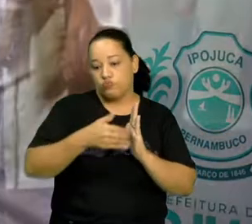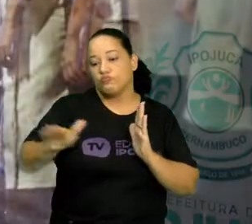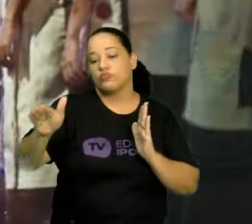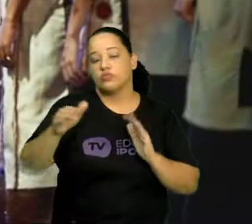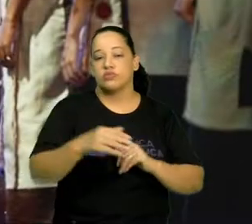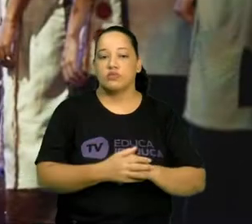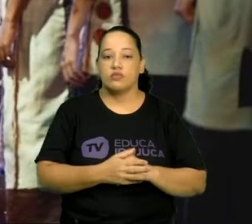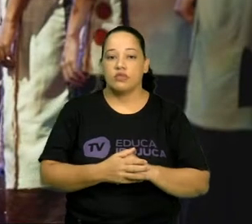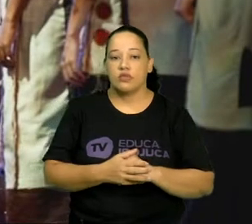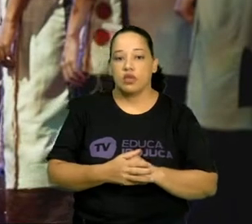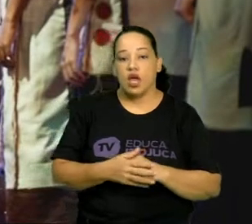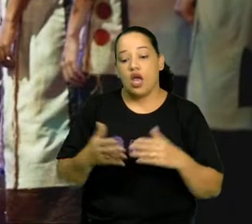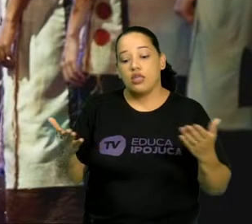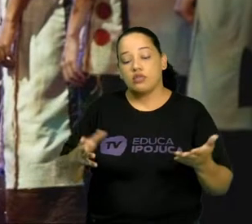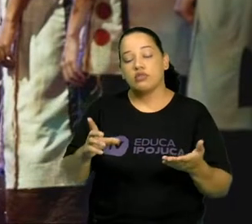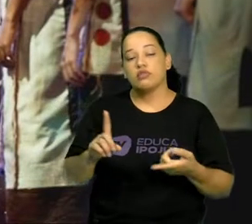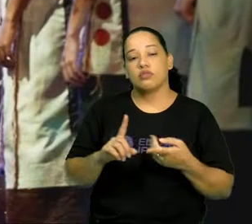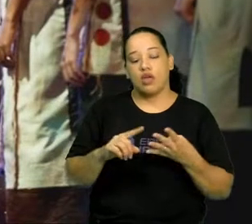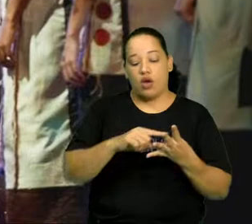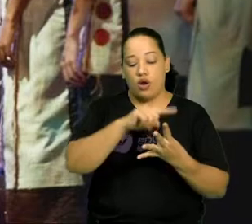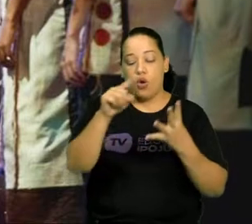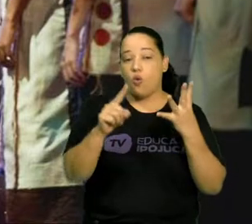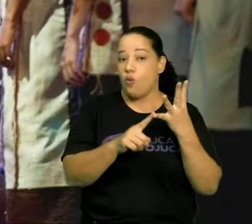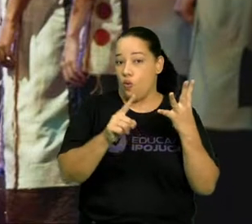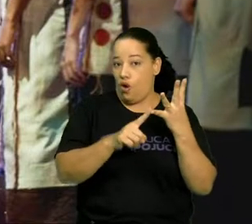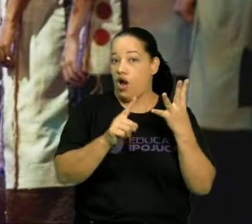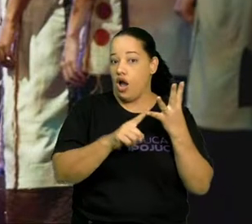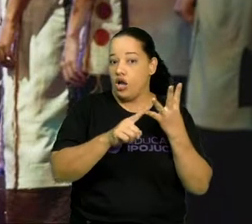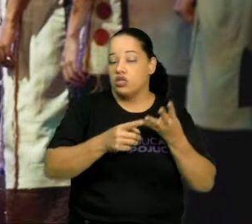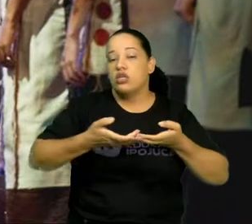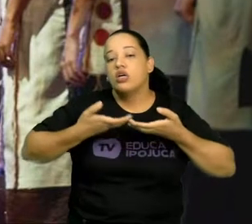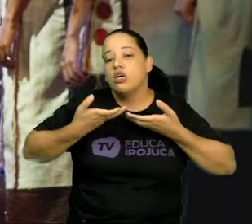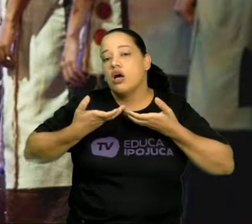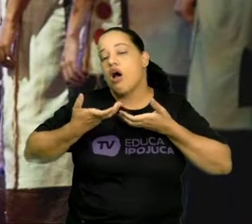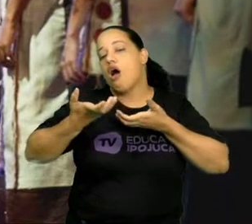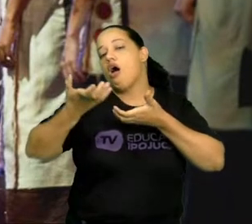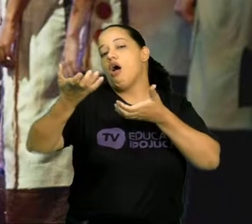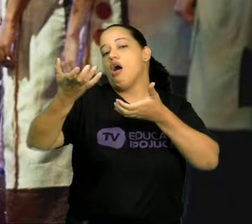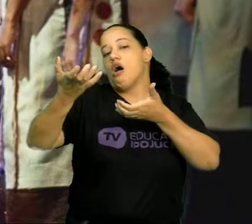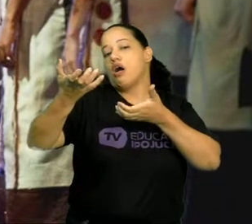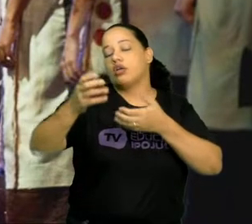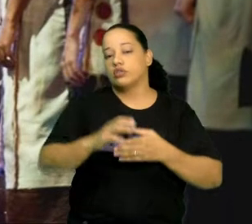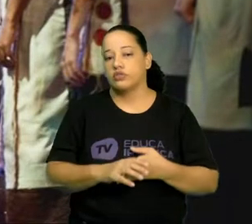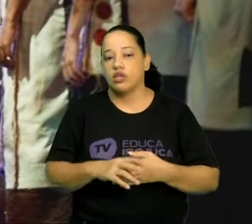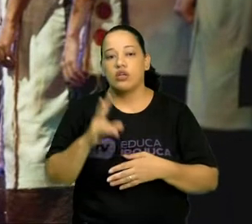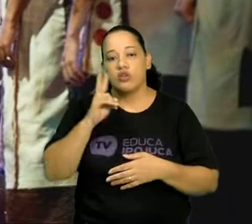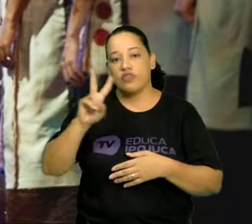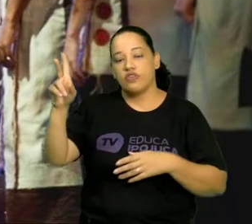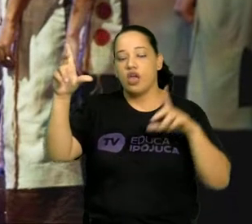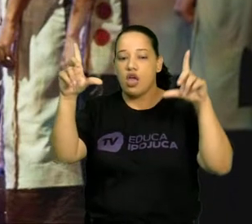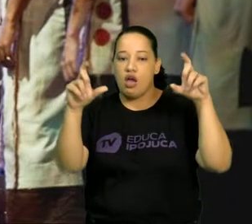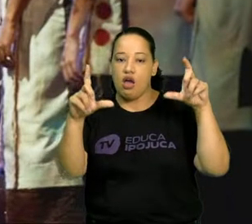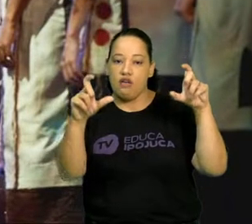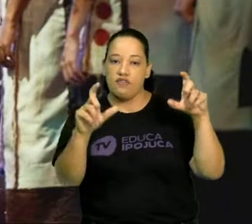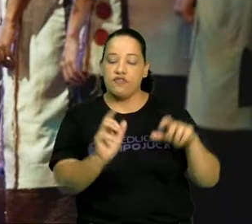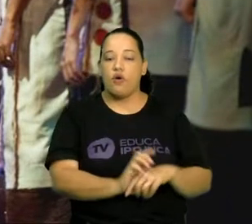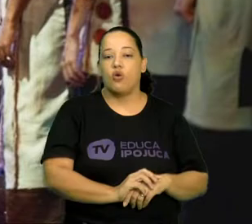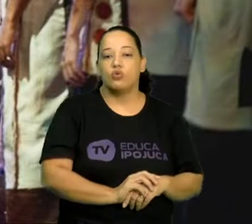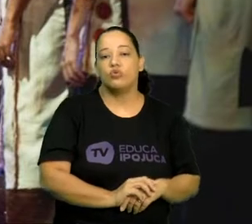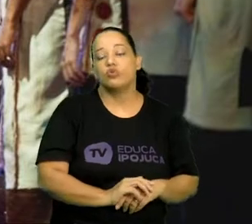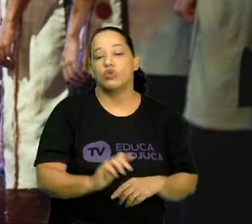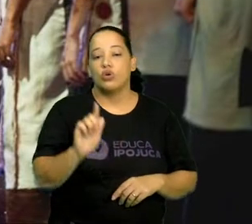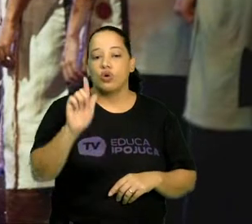fim, a ópera é a quarta arte cênica. Aqui a gente tem uma foto do Guarani, de Carlos Gomes, que é um